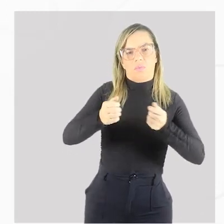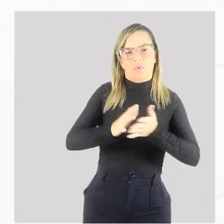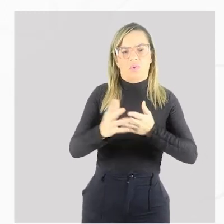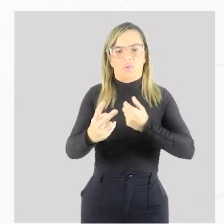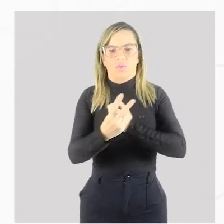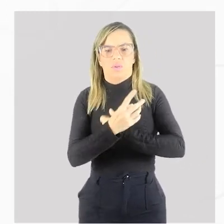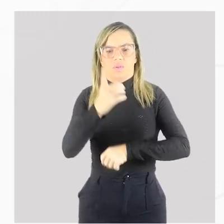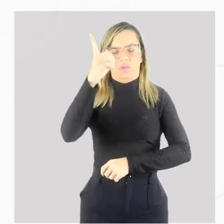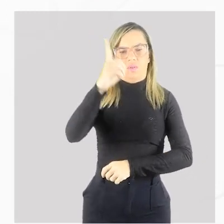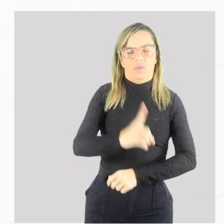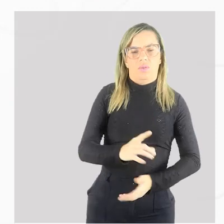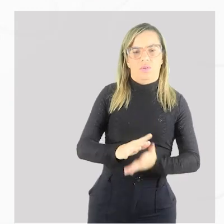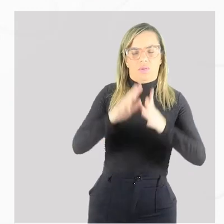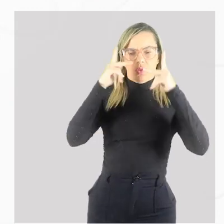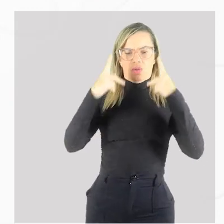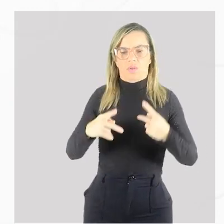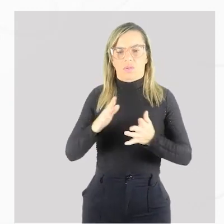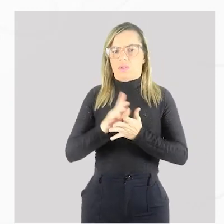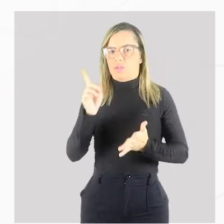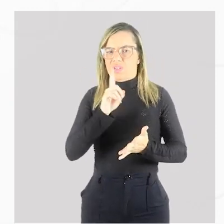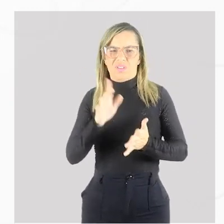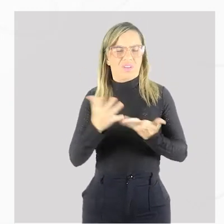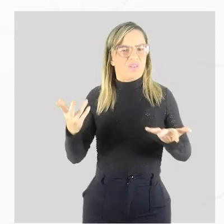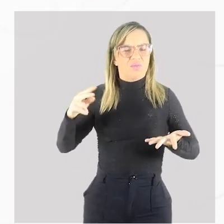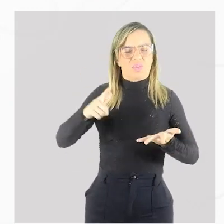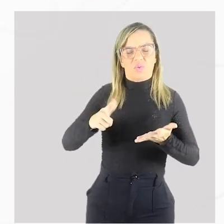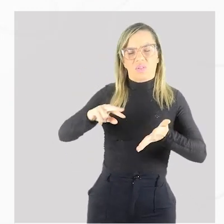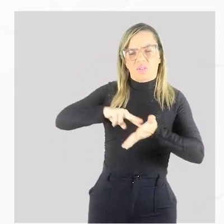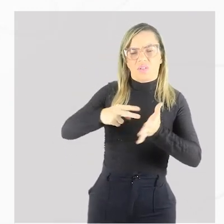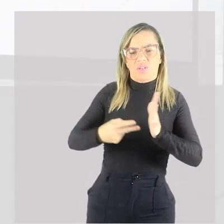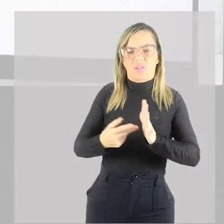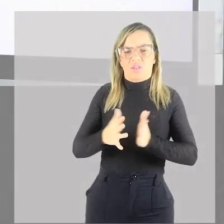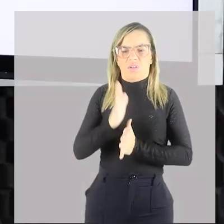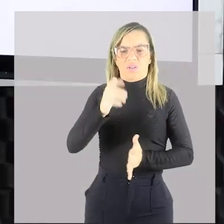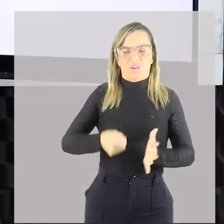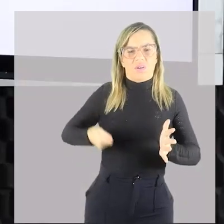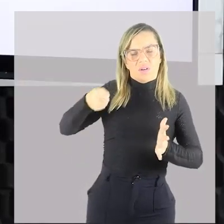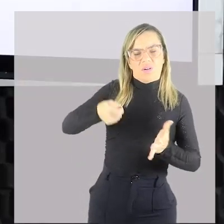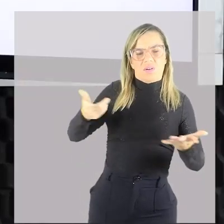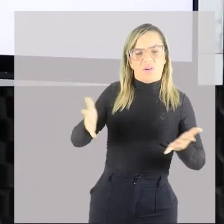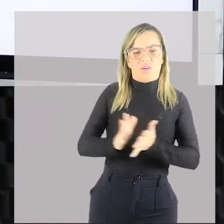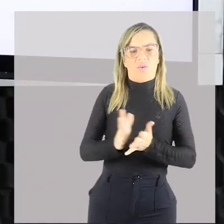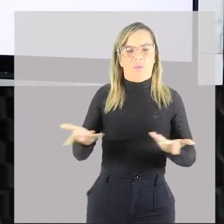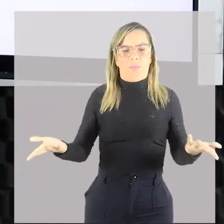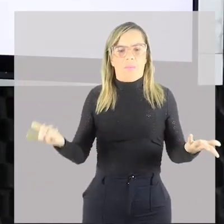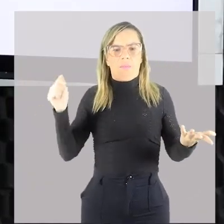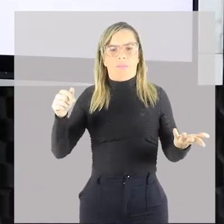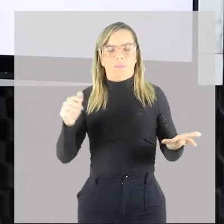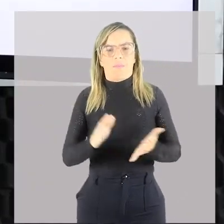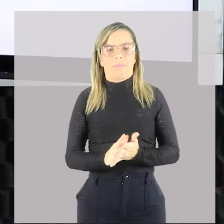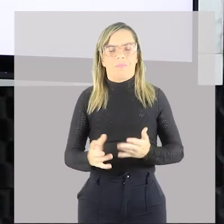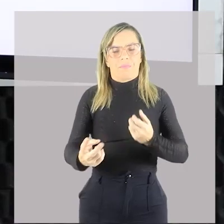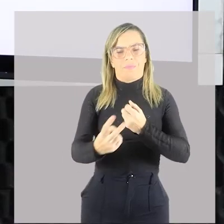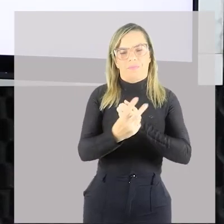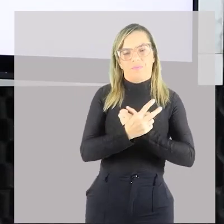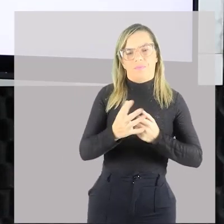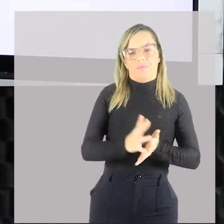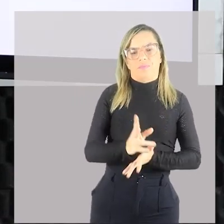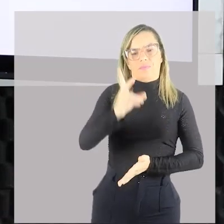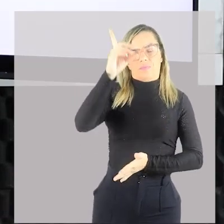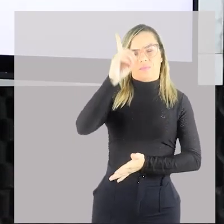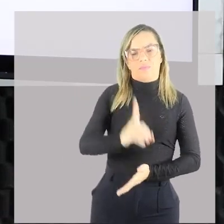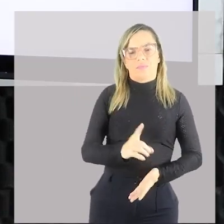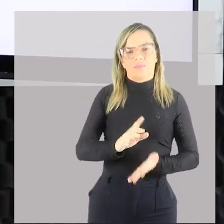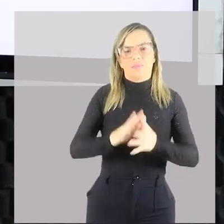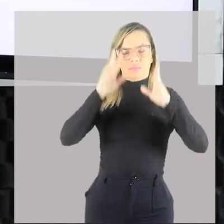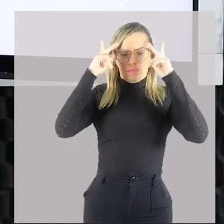porque ela é uma imposição do Estado, ela é uma imposição do governante. Então, falar em proteção dos direitos humanos parece até